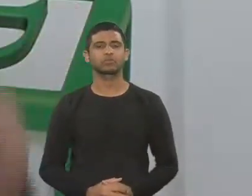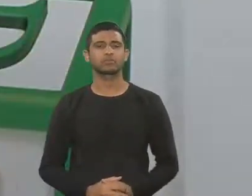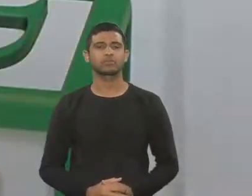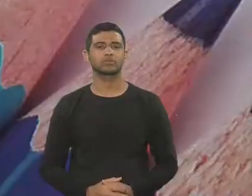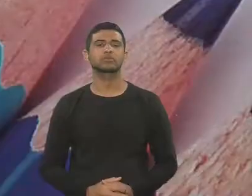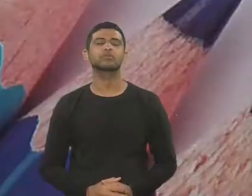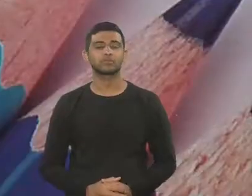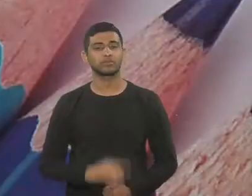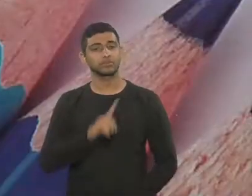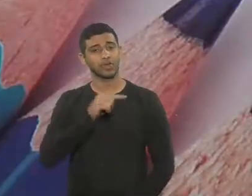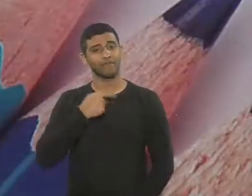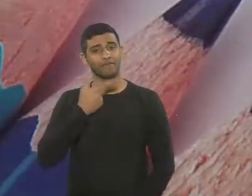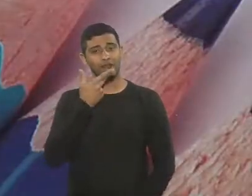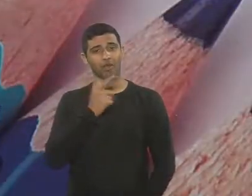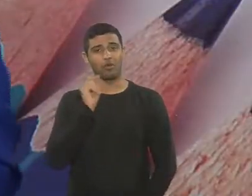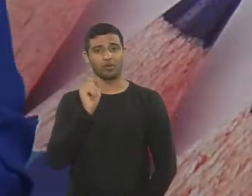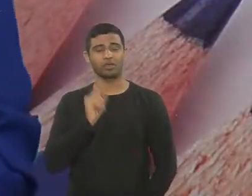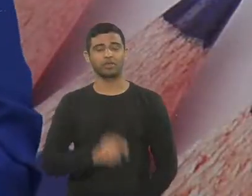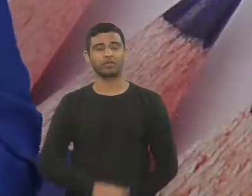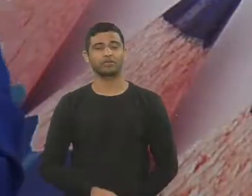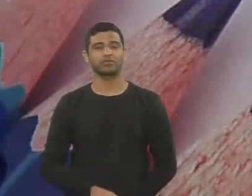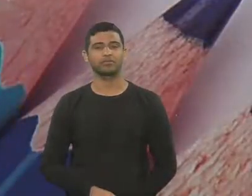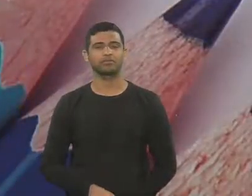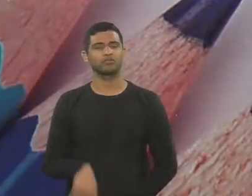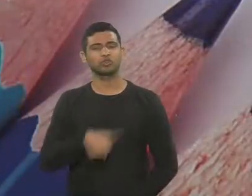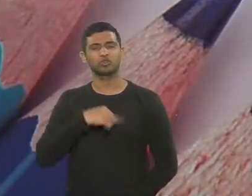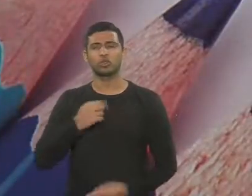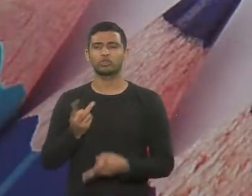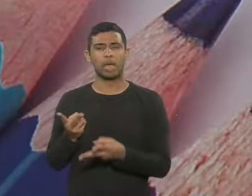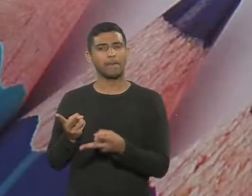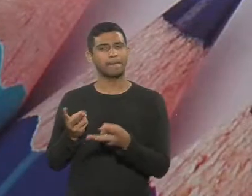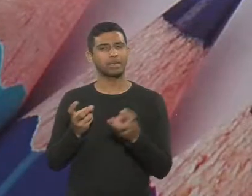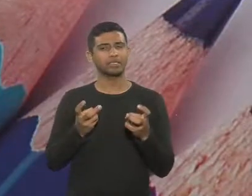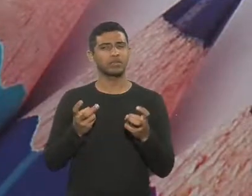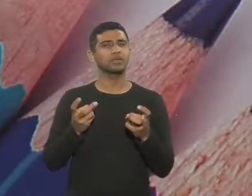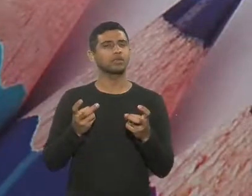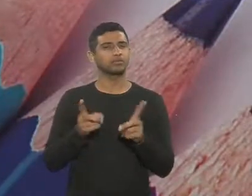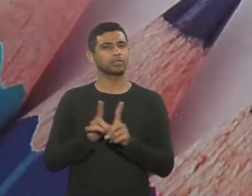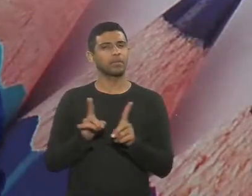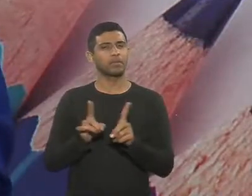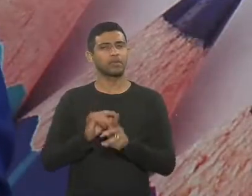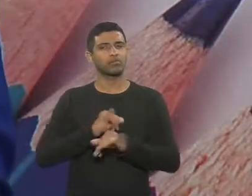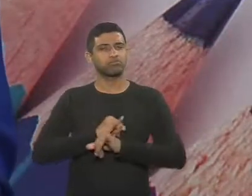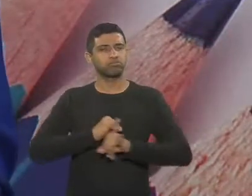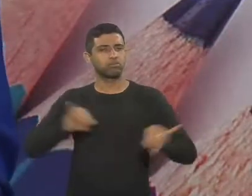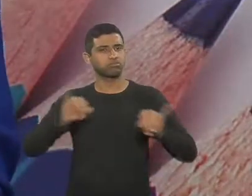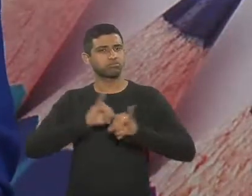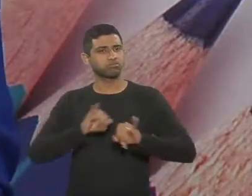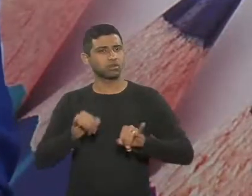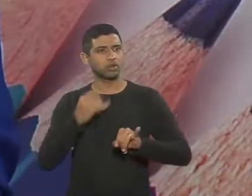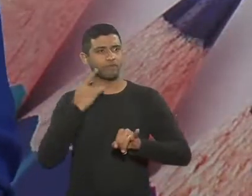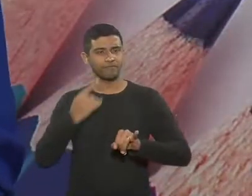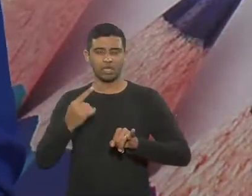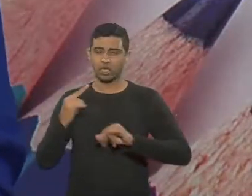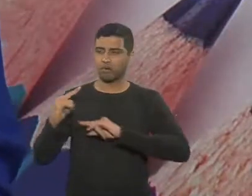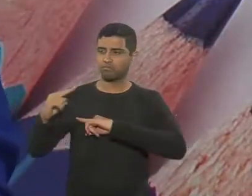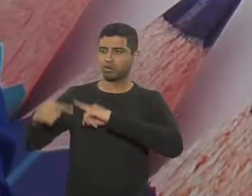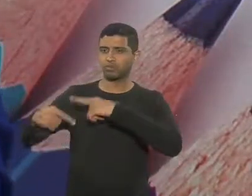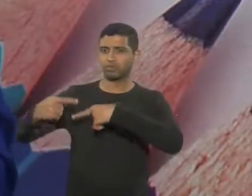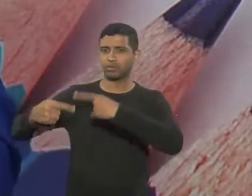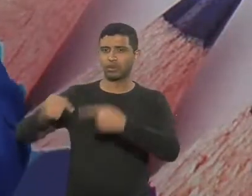acho que o que você está dizendo é isso, né? A gente perceber e formar para que essa